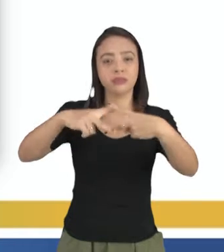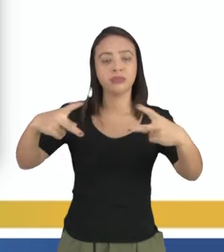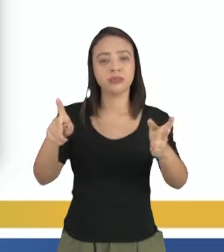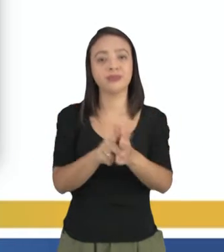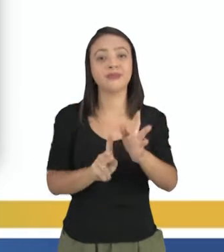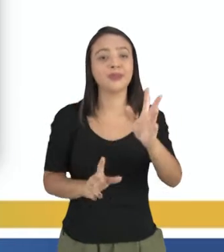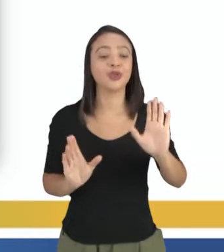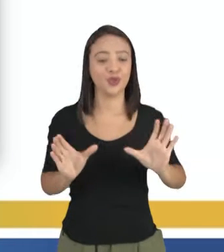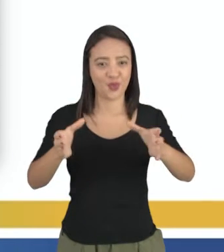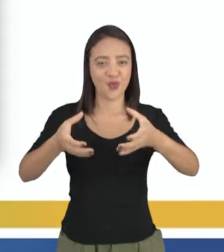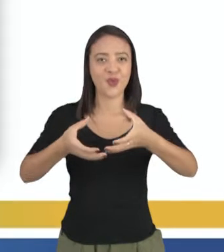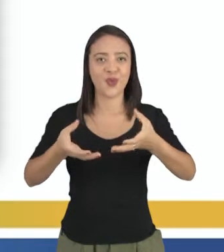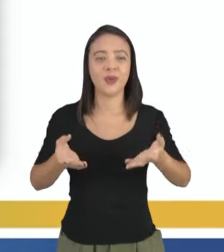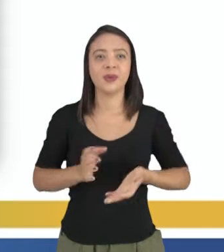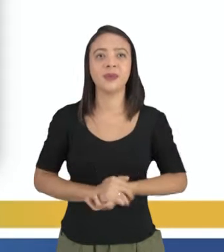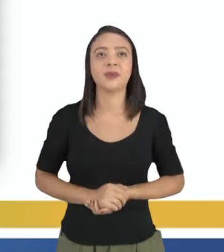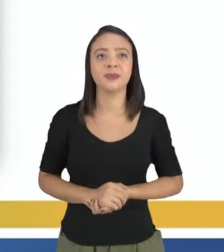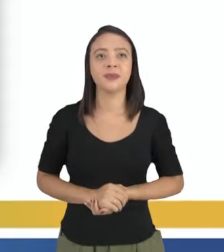Como existe